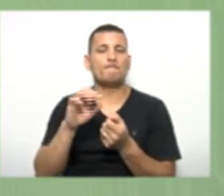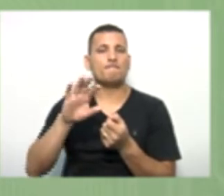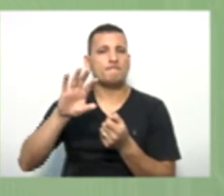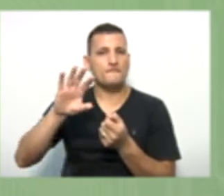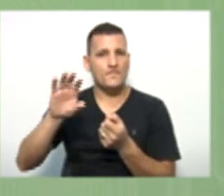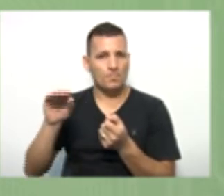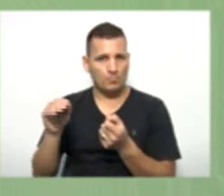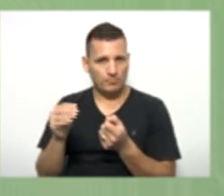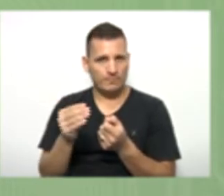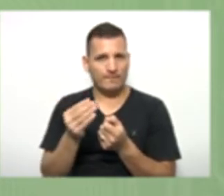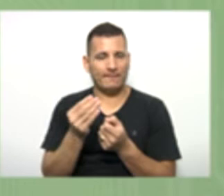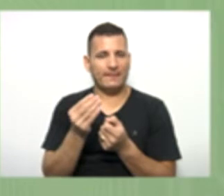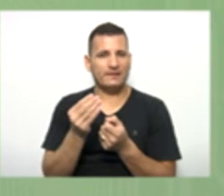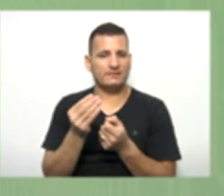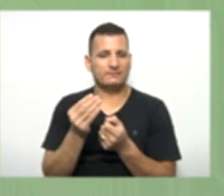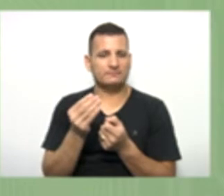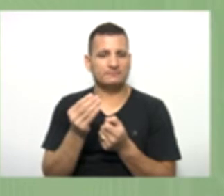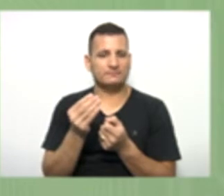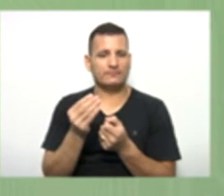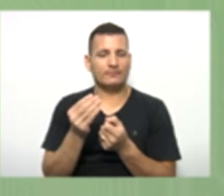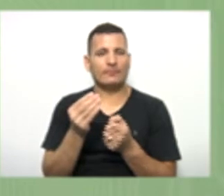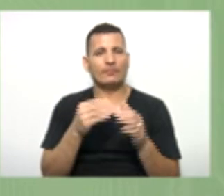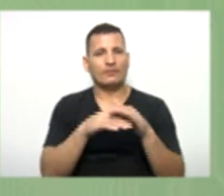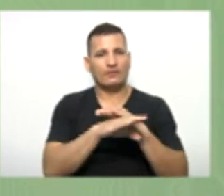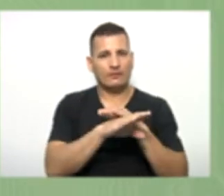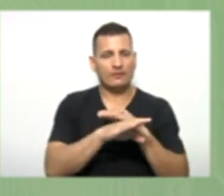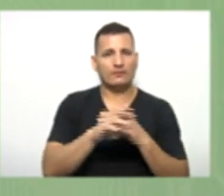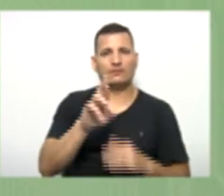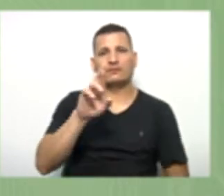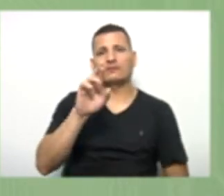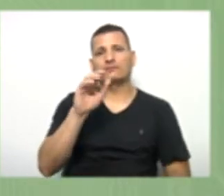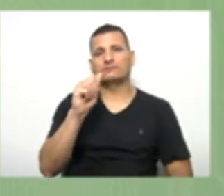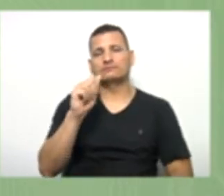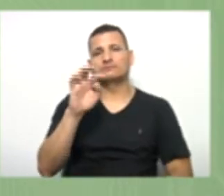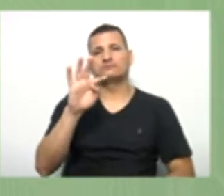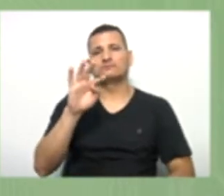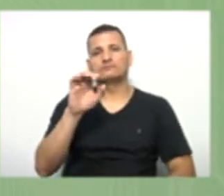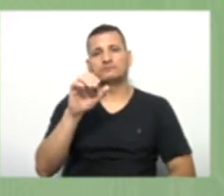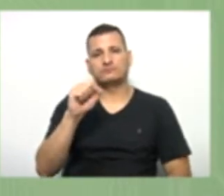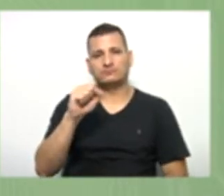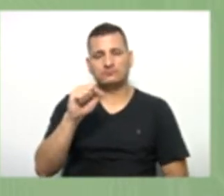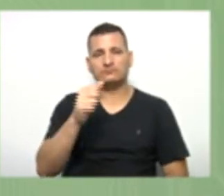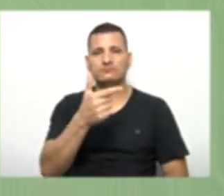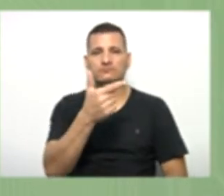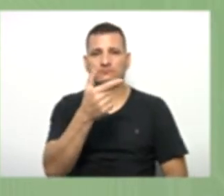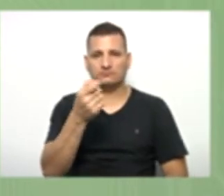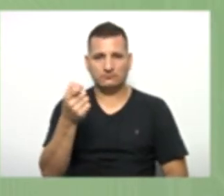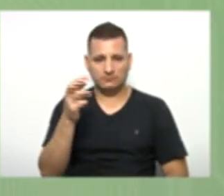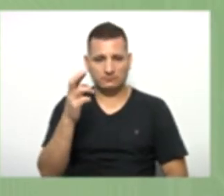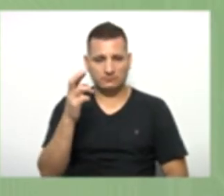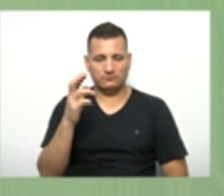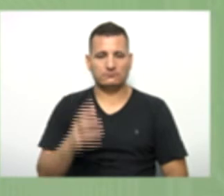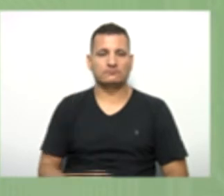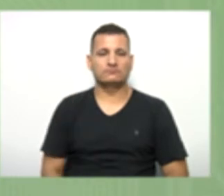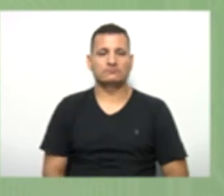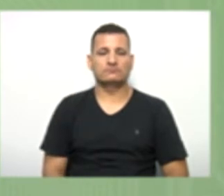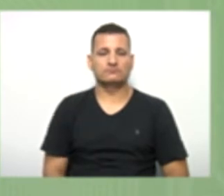lucro, e vou constituir a RATS no valor de R$200.